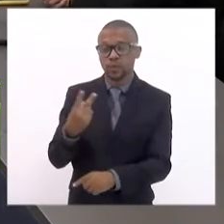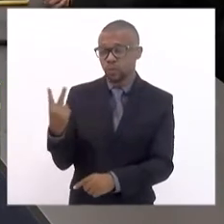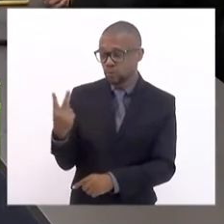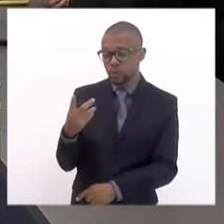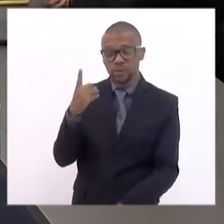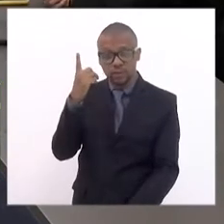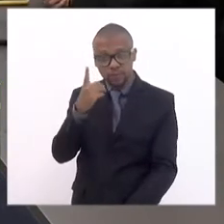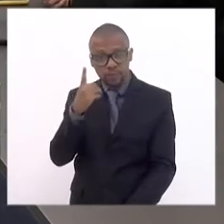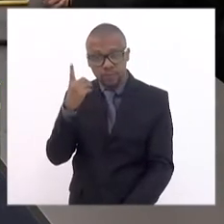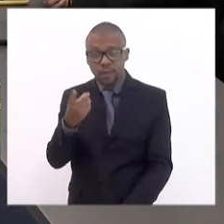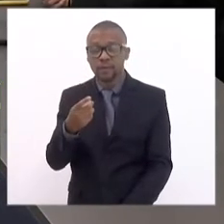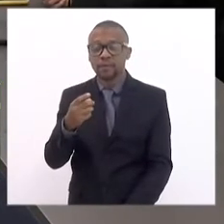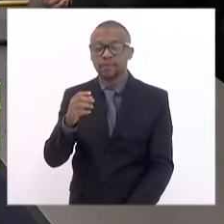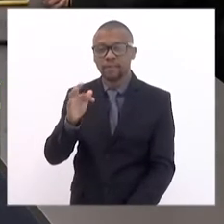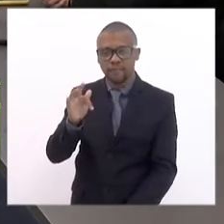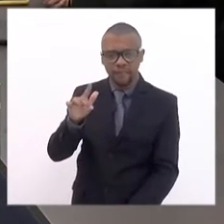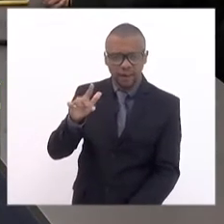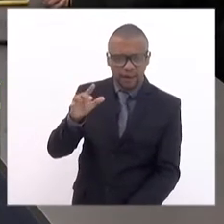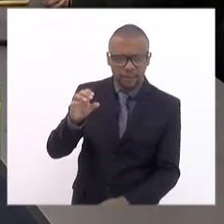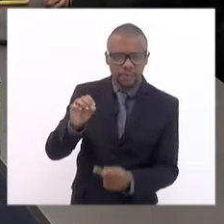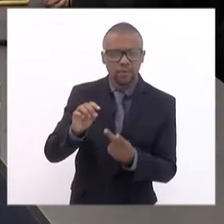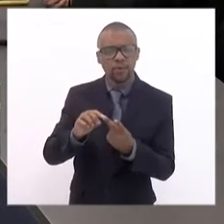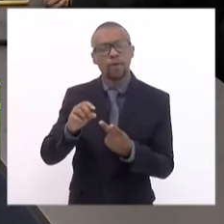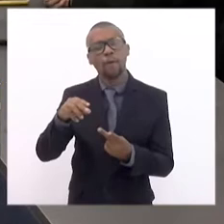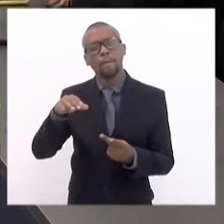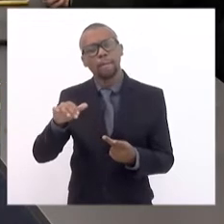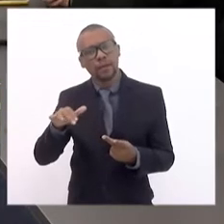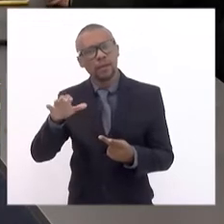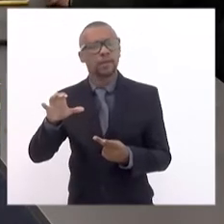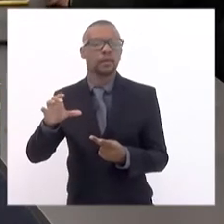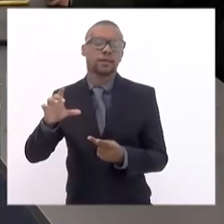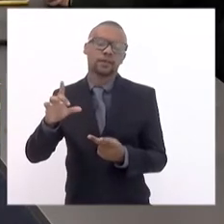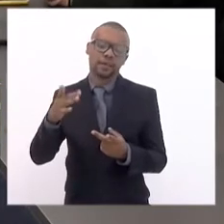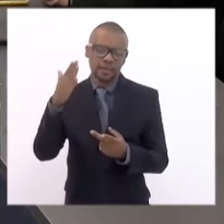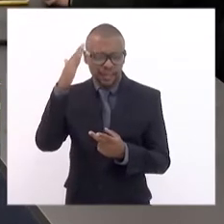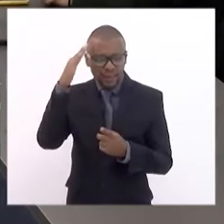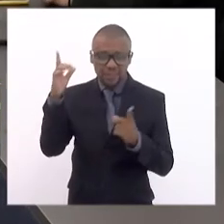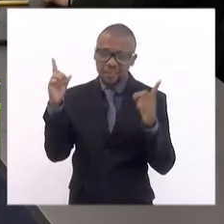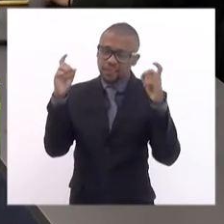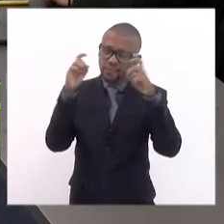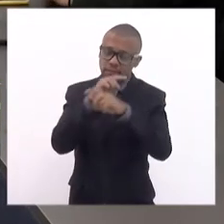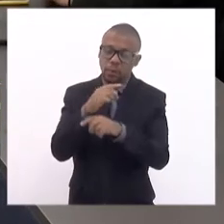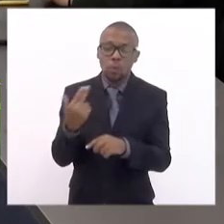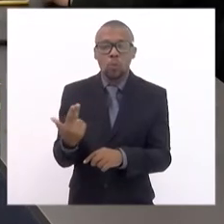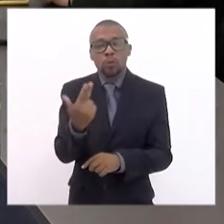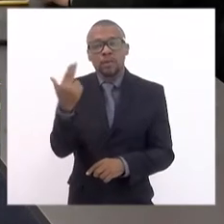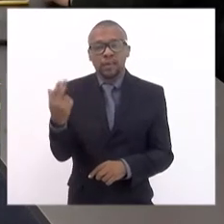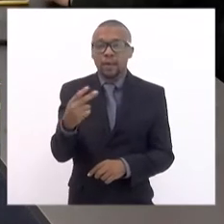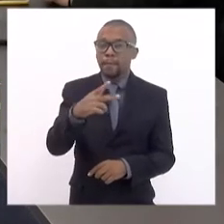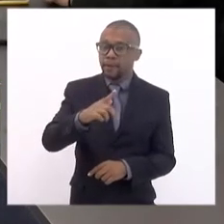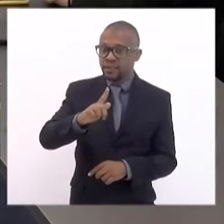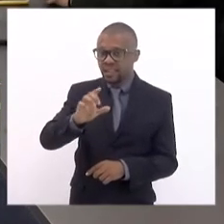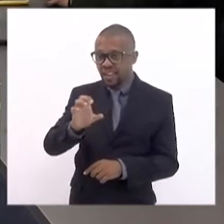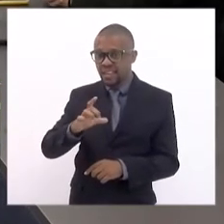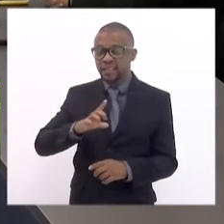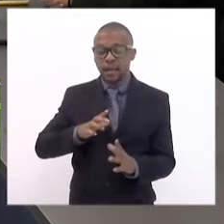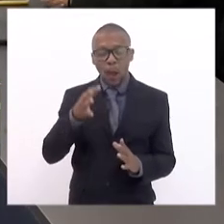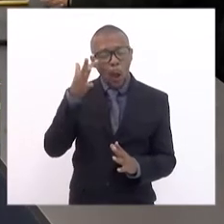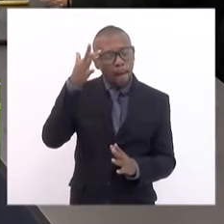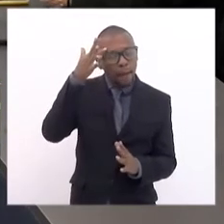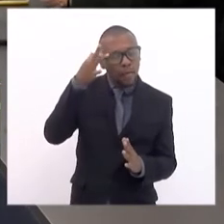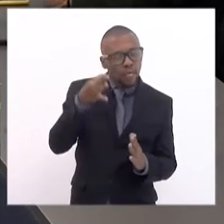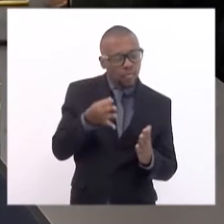plenária virtual e conhecem essa nossa dificuldade. Então, não dá para que a Procuradoria tenha uma interpretação